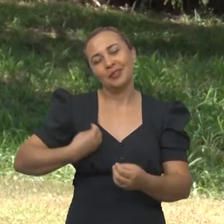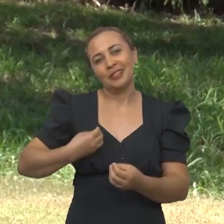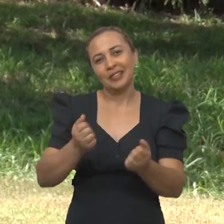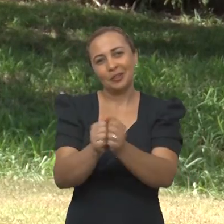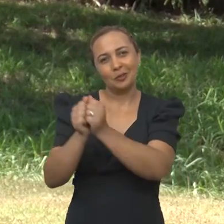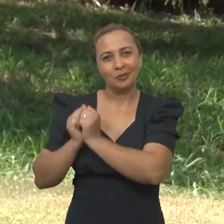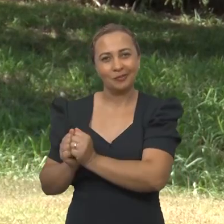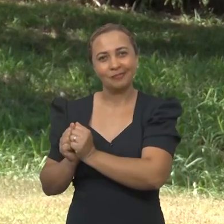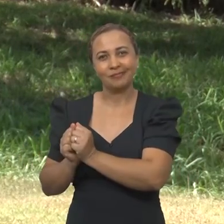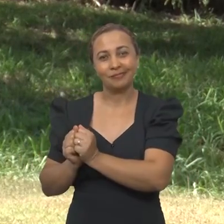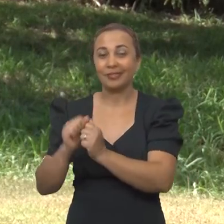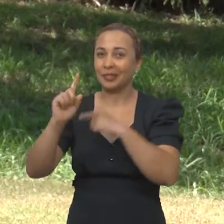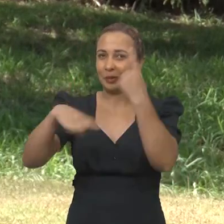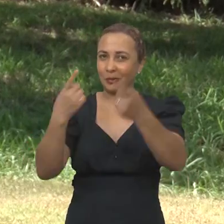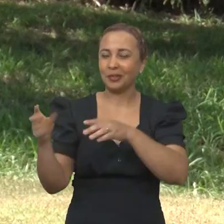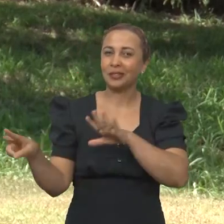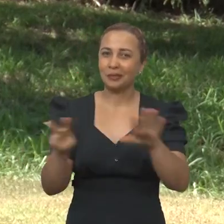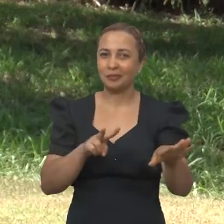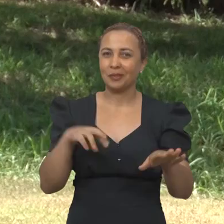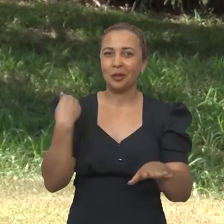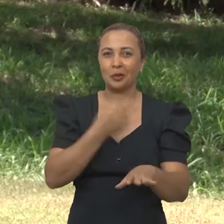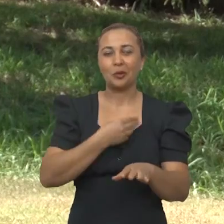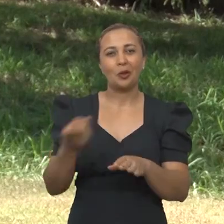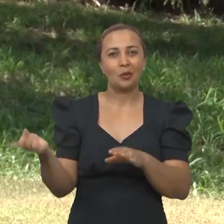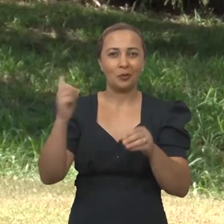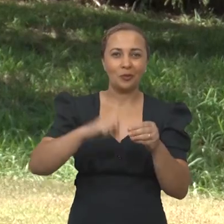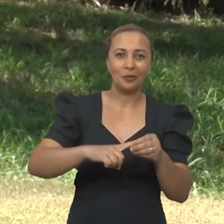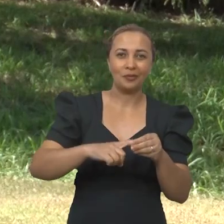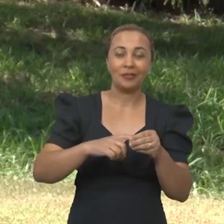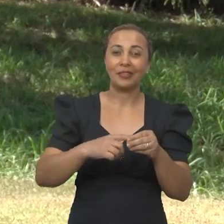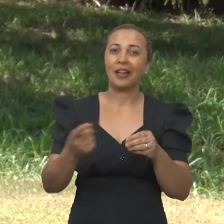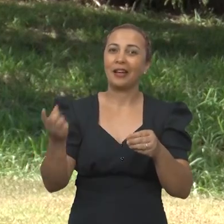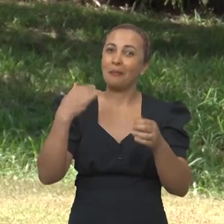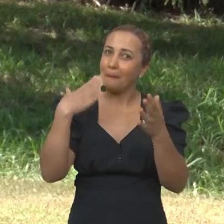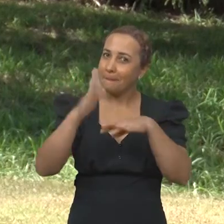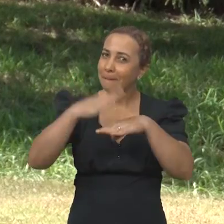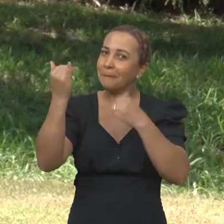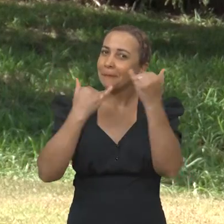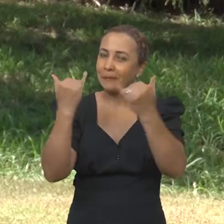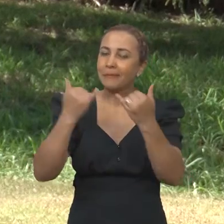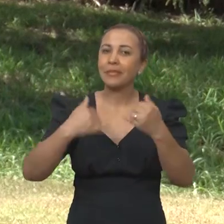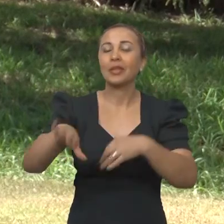a sua audiência e a sua companhia. Na próxima semana, a gente volta trazendo